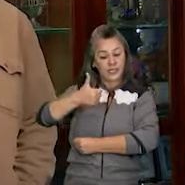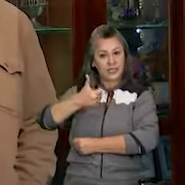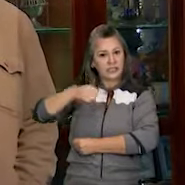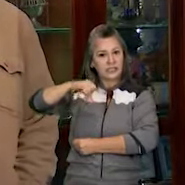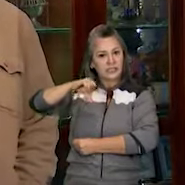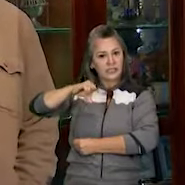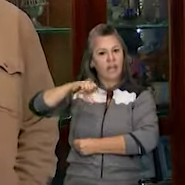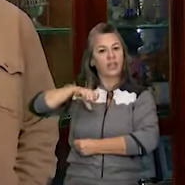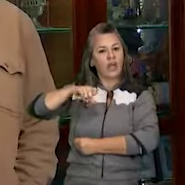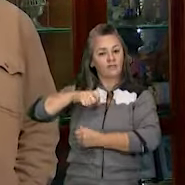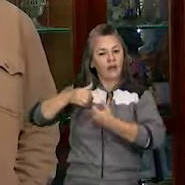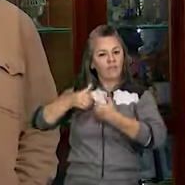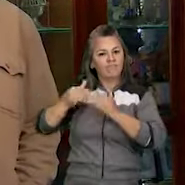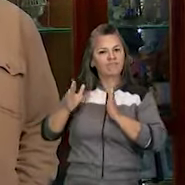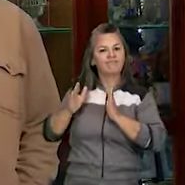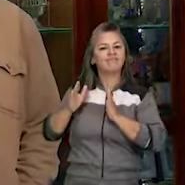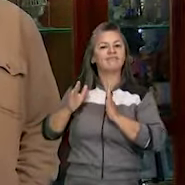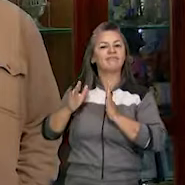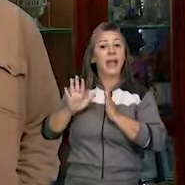foi demolida em